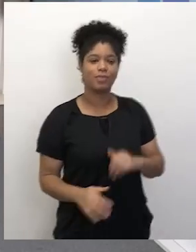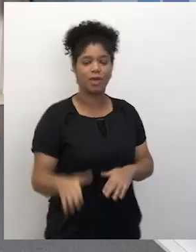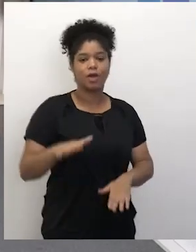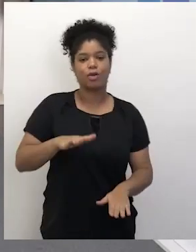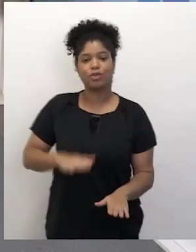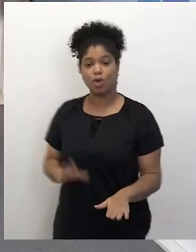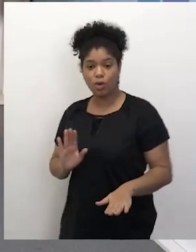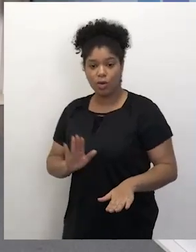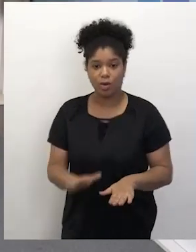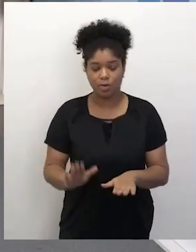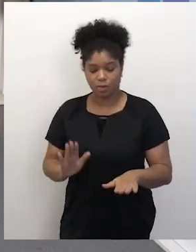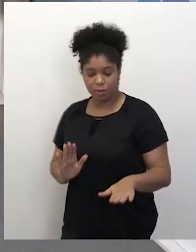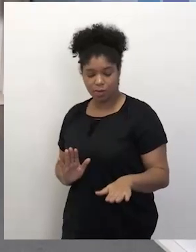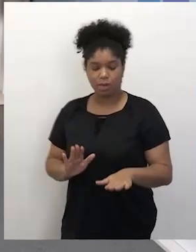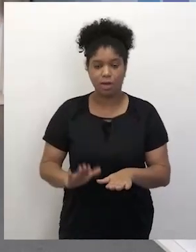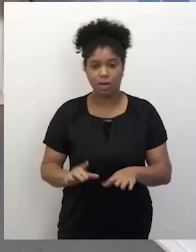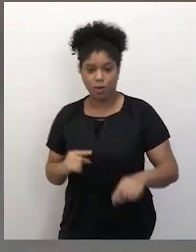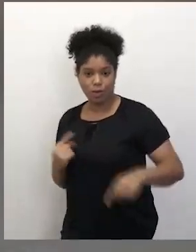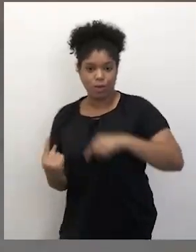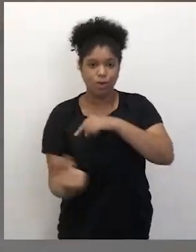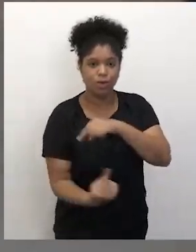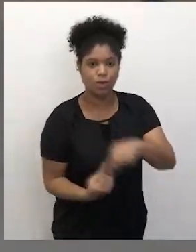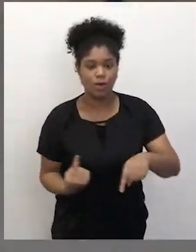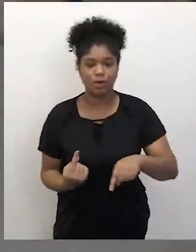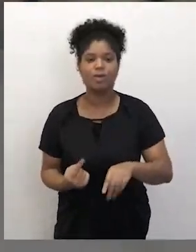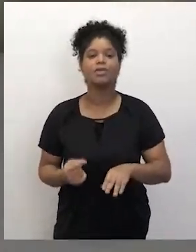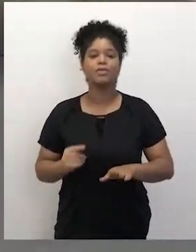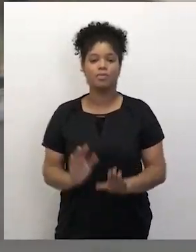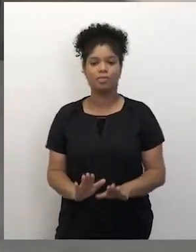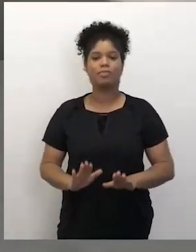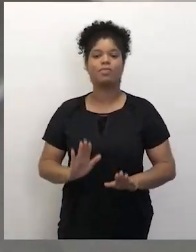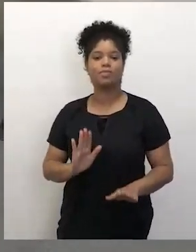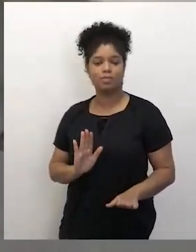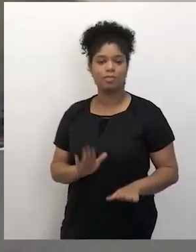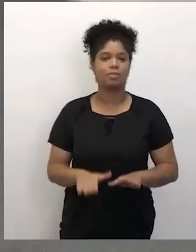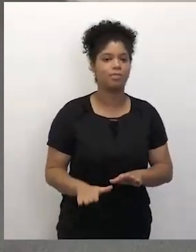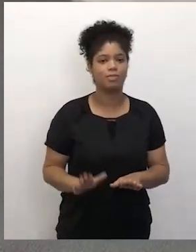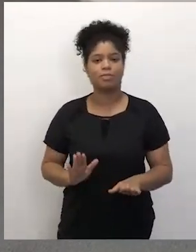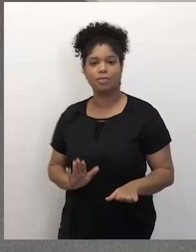Segura. Fiz atrasado, finge que vai. E eu fui.